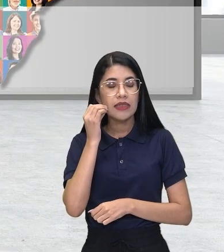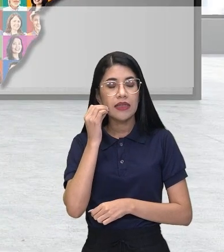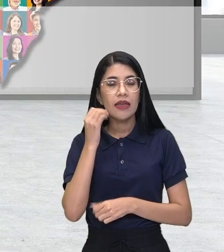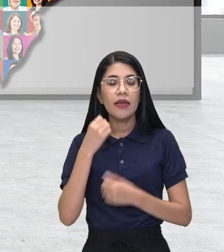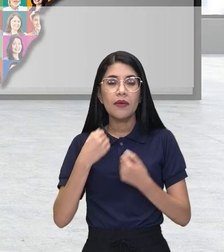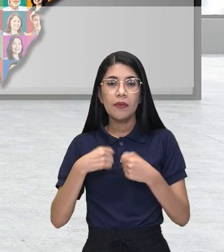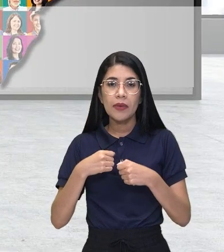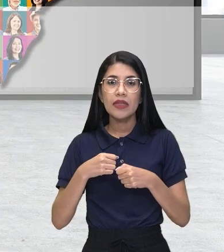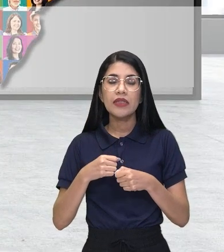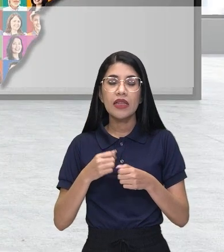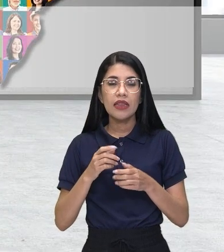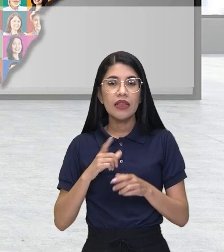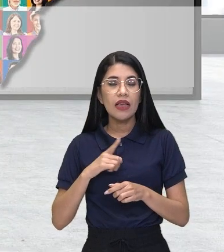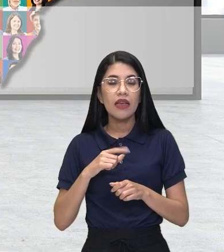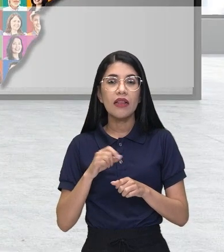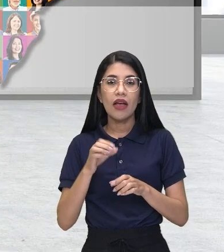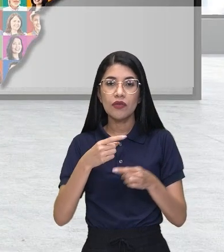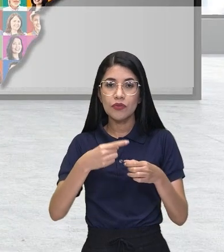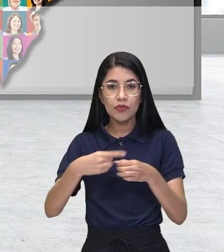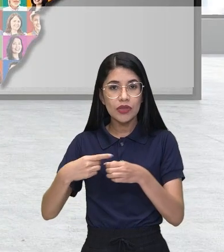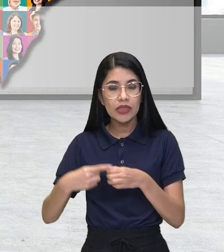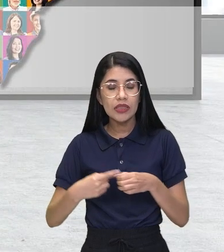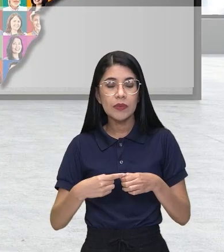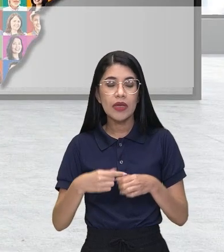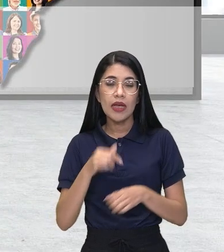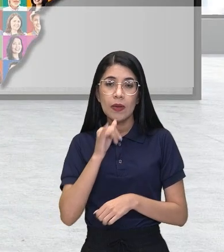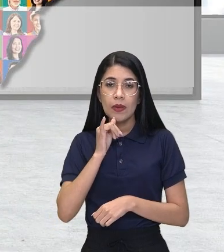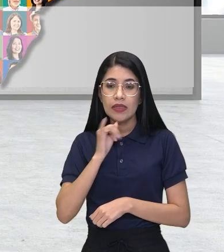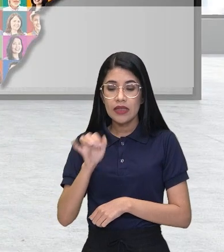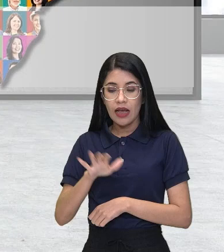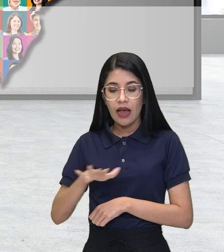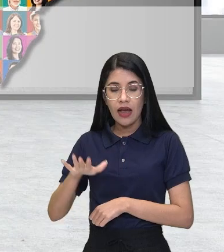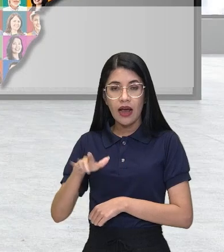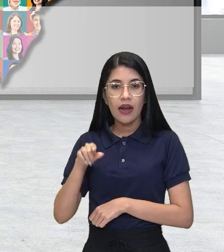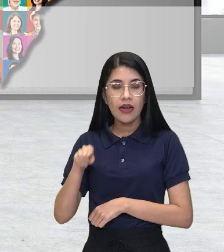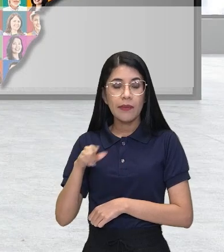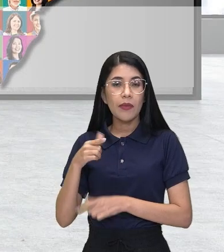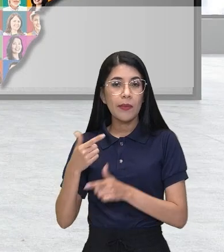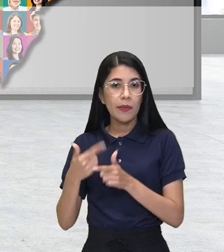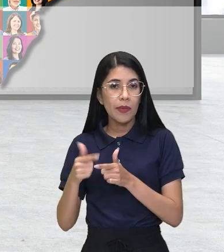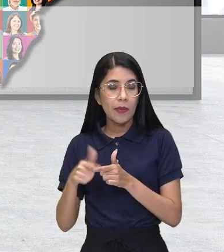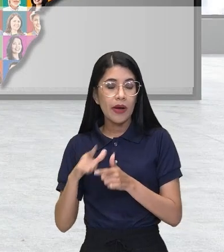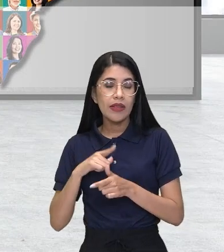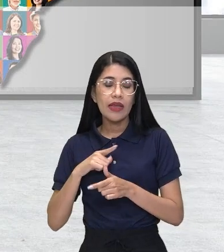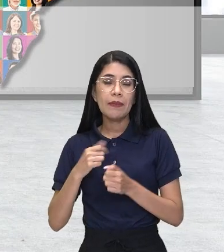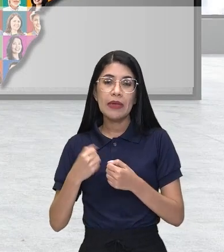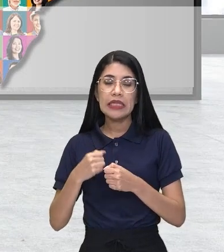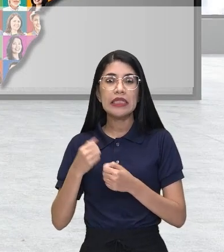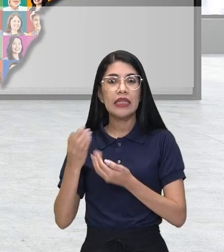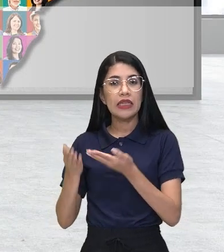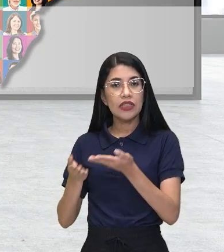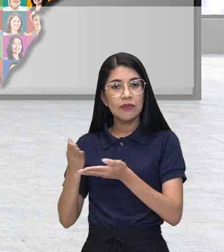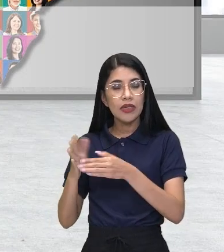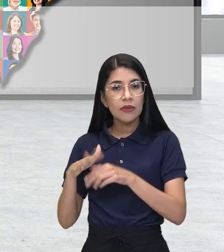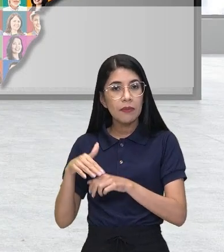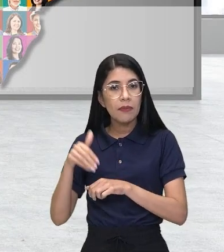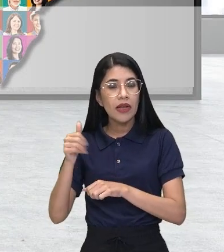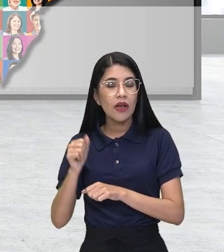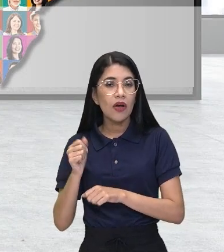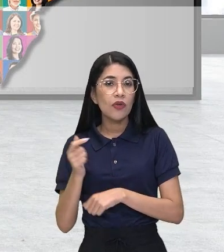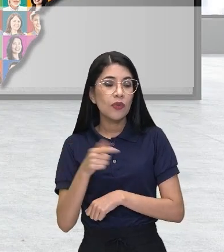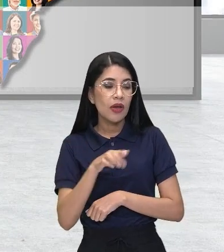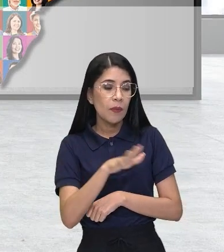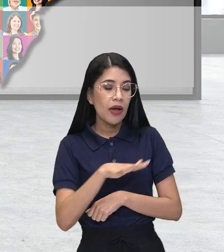um município, né? Se aquela área está com problema, ela tem que ter uma atenção maior do que numa área que tem